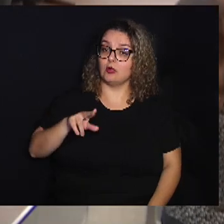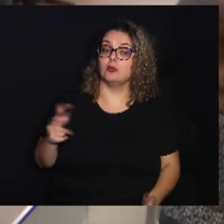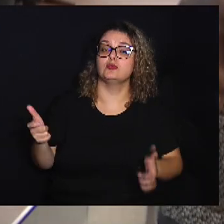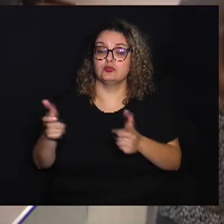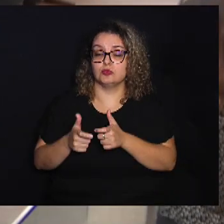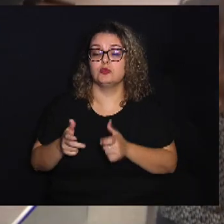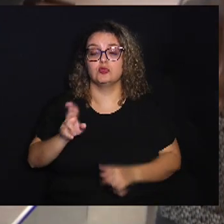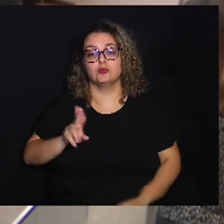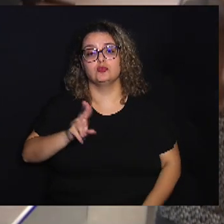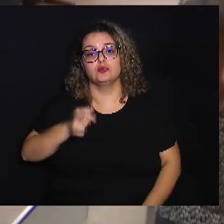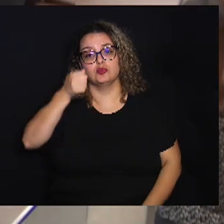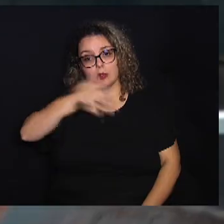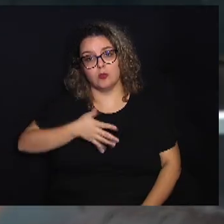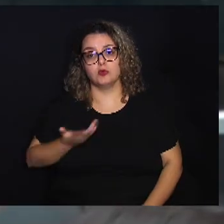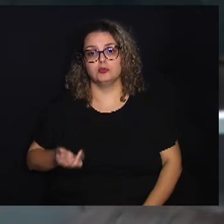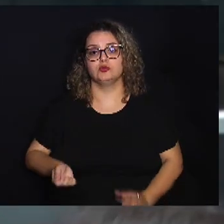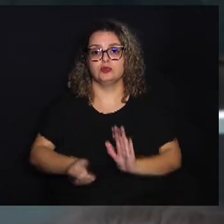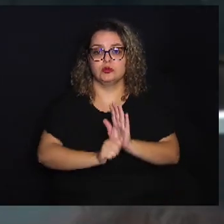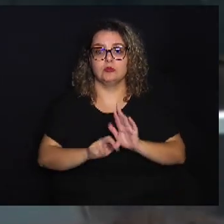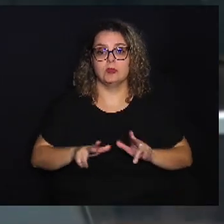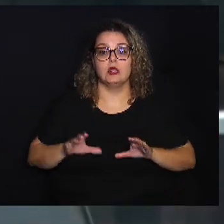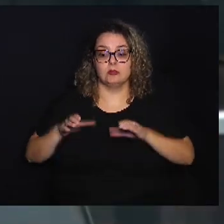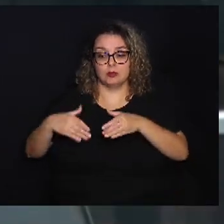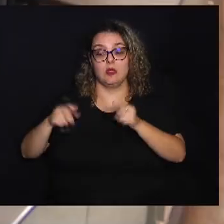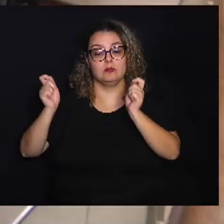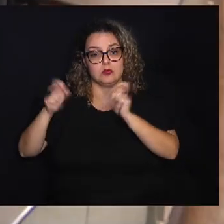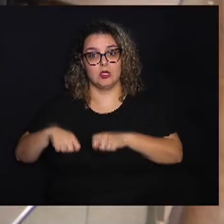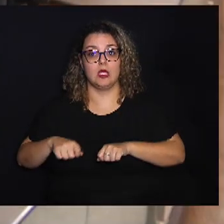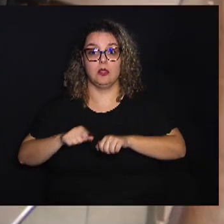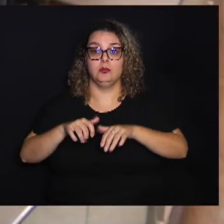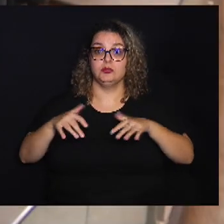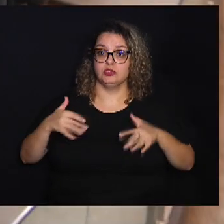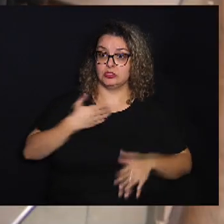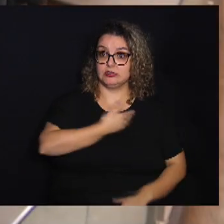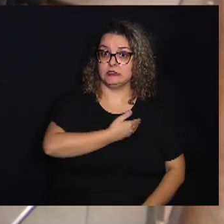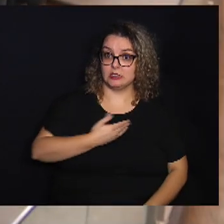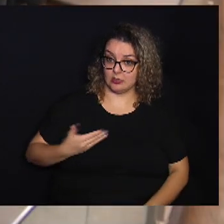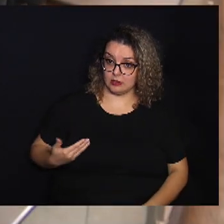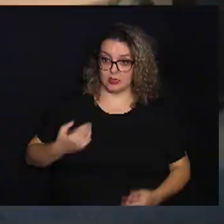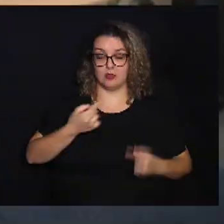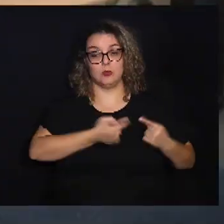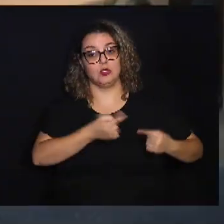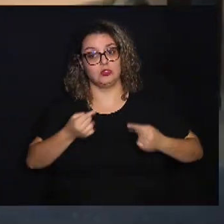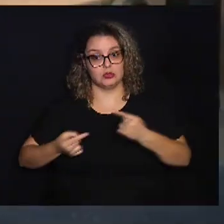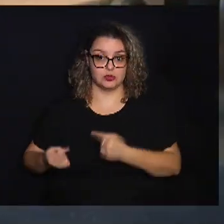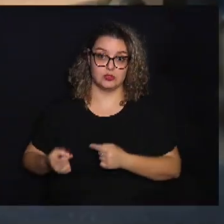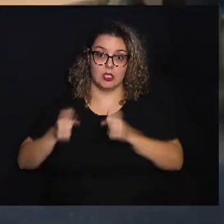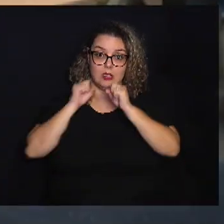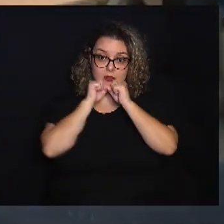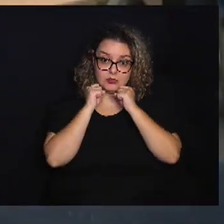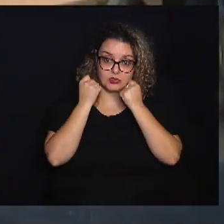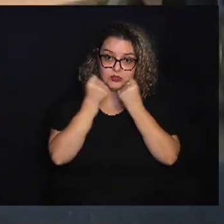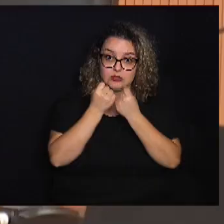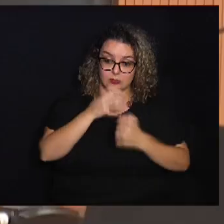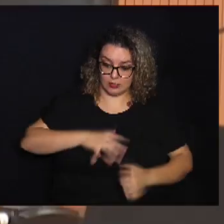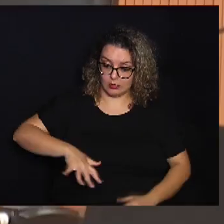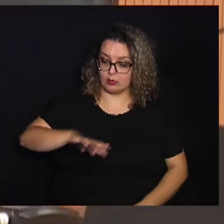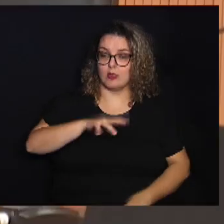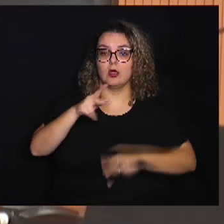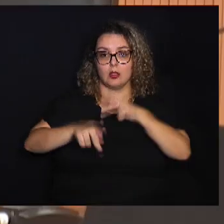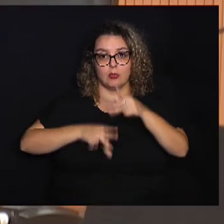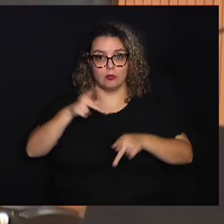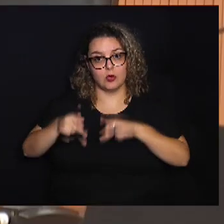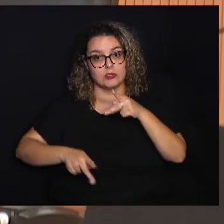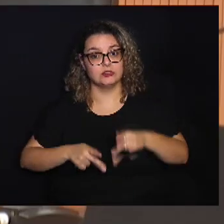as competências da equipe, está realizar audiências públicas, debates e seminários destinados a políticas